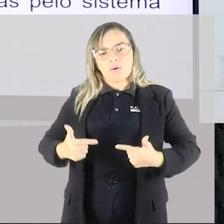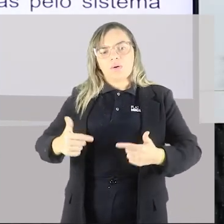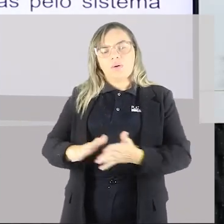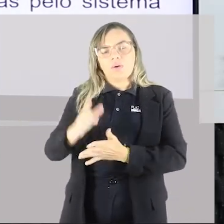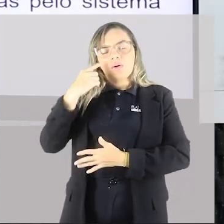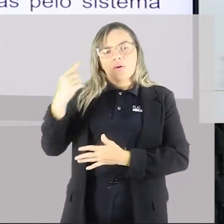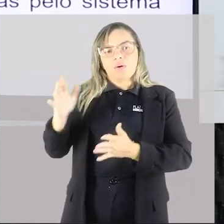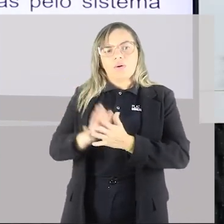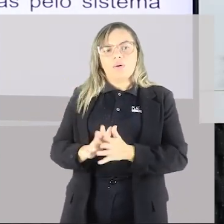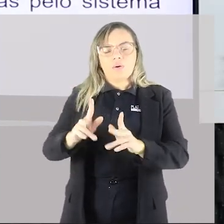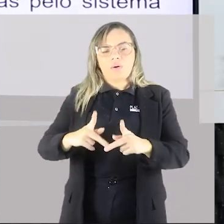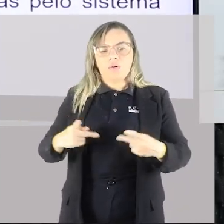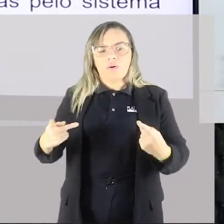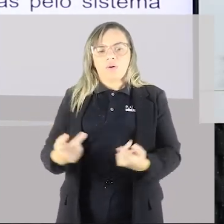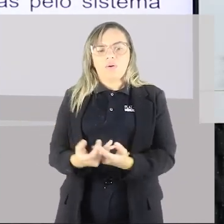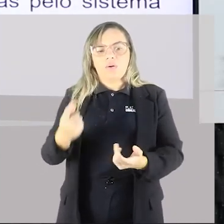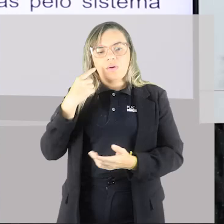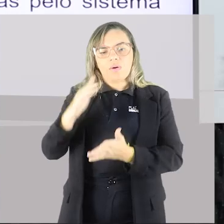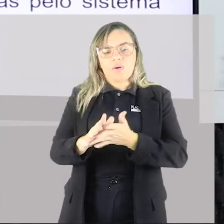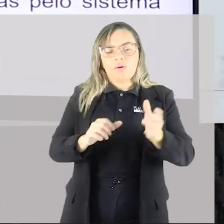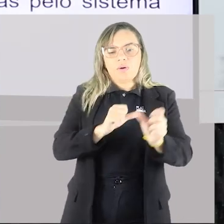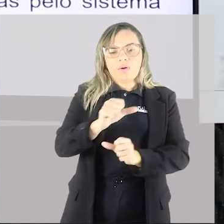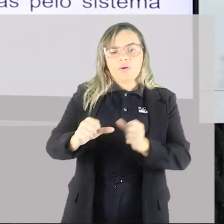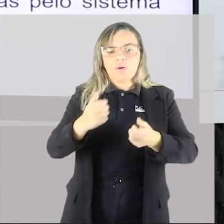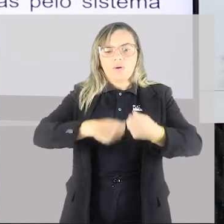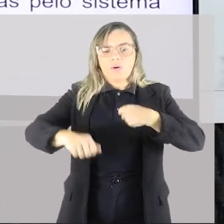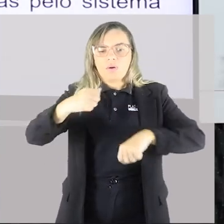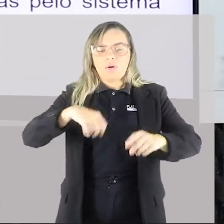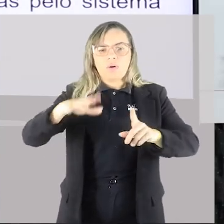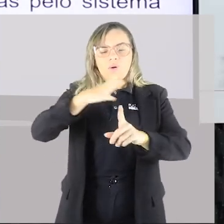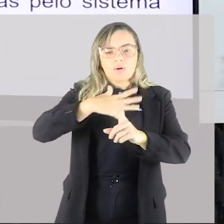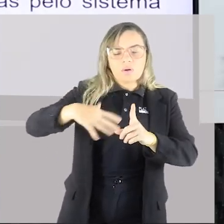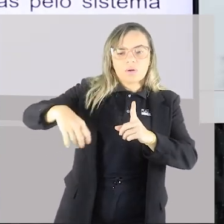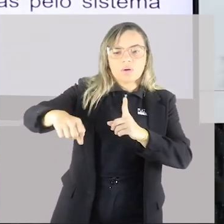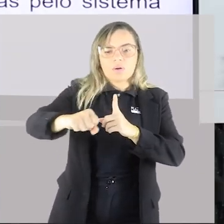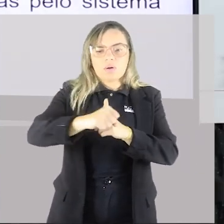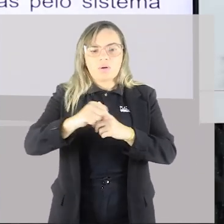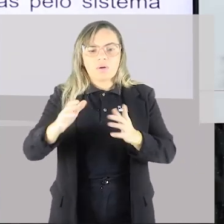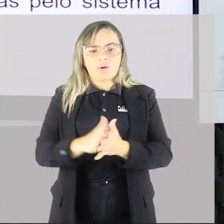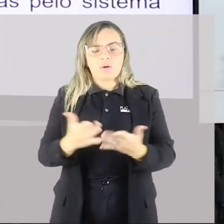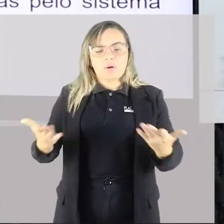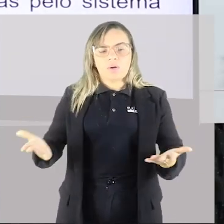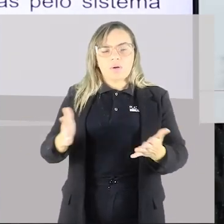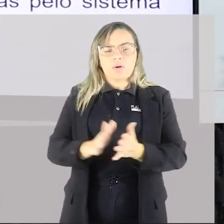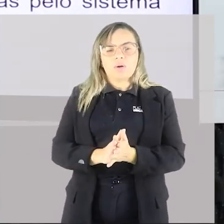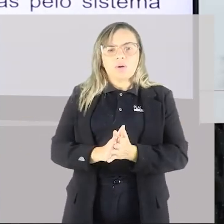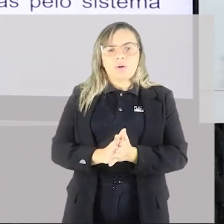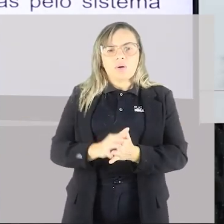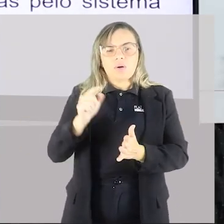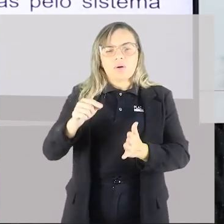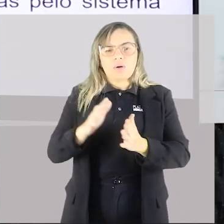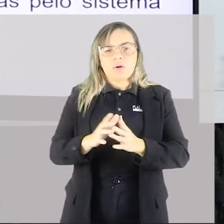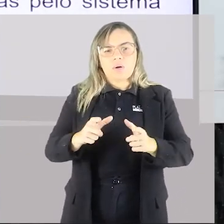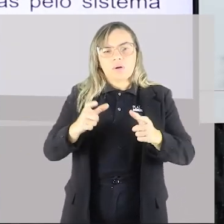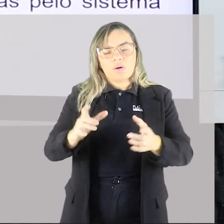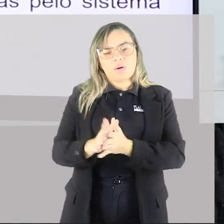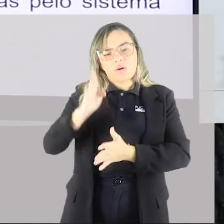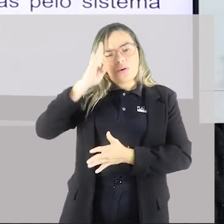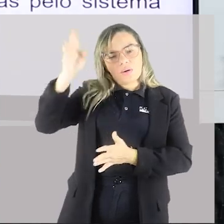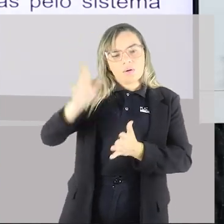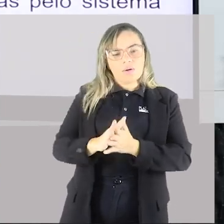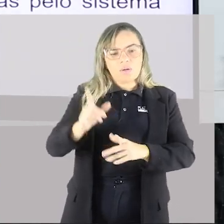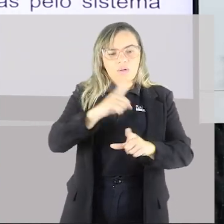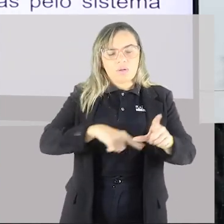proletariada. Estas transformações econômicas e sociais, elas são mais marcantes em que alternativa